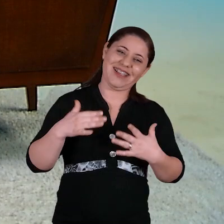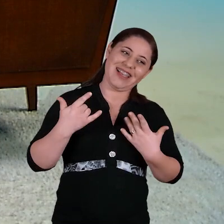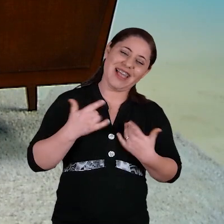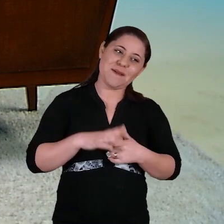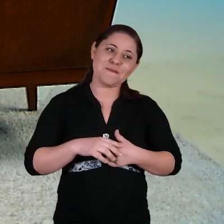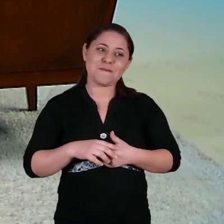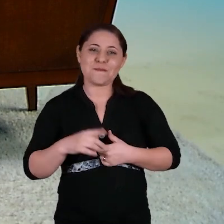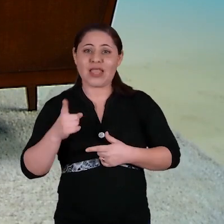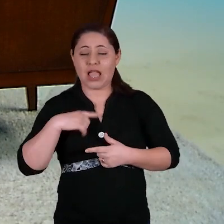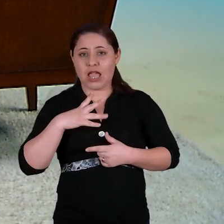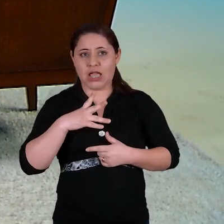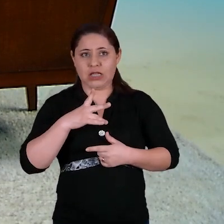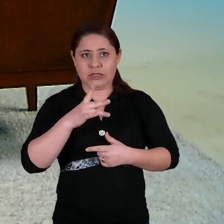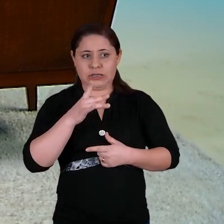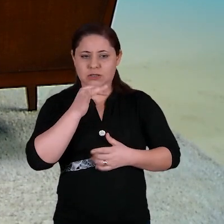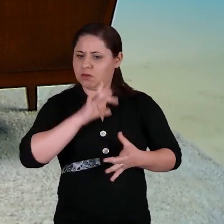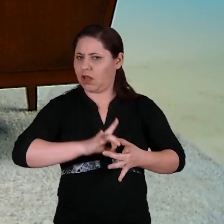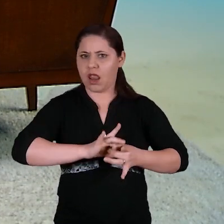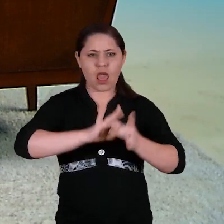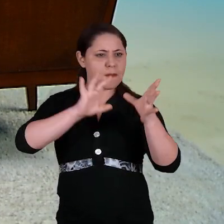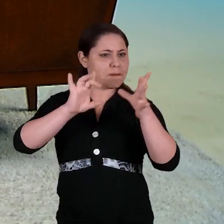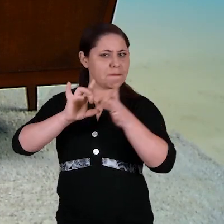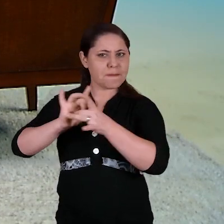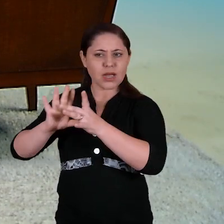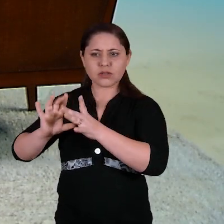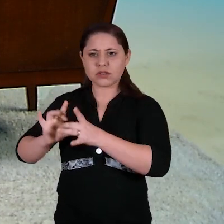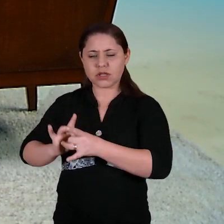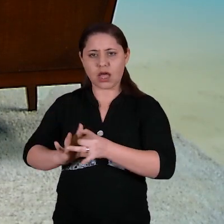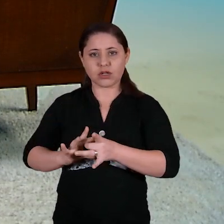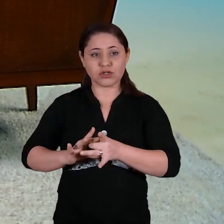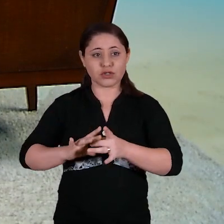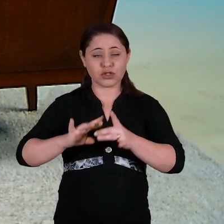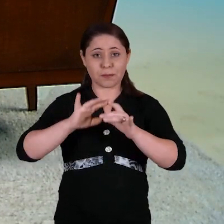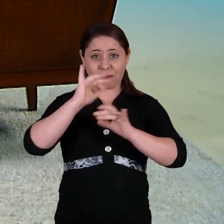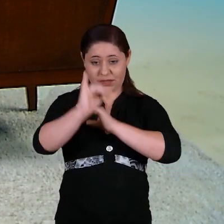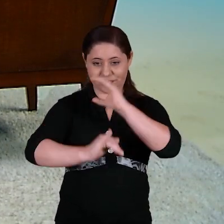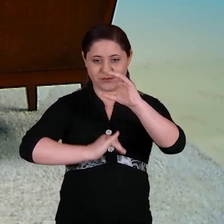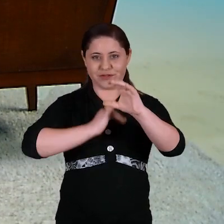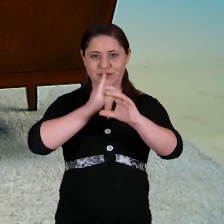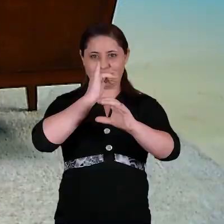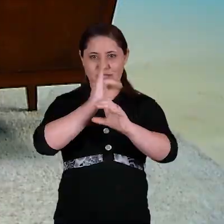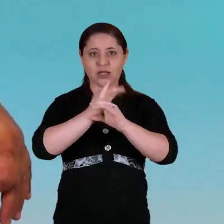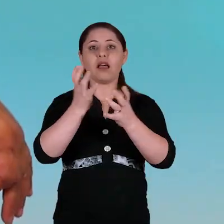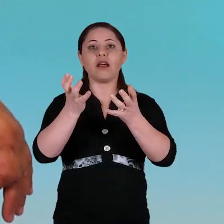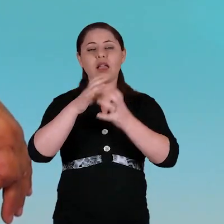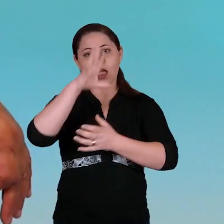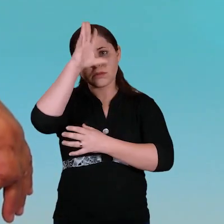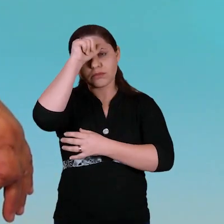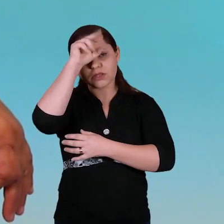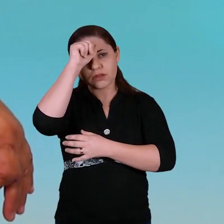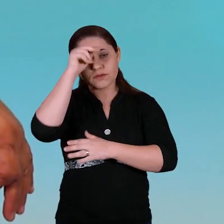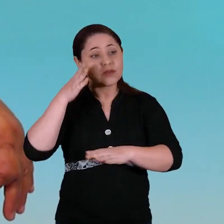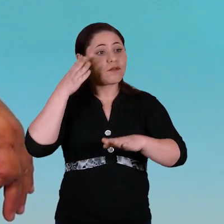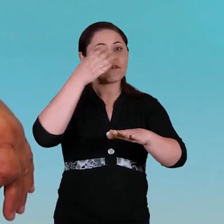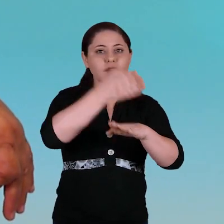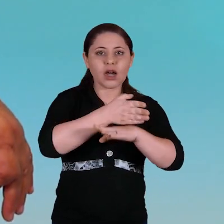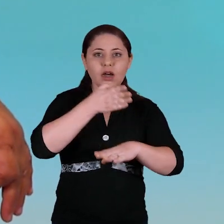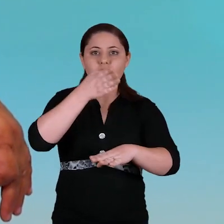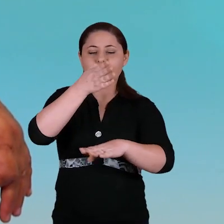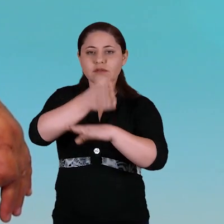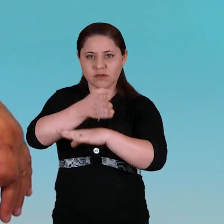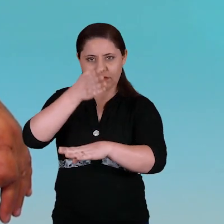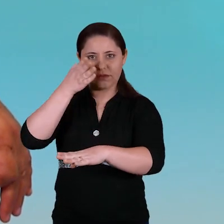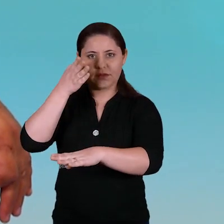Com muita autonomia, com muita liberdade. A informática está aí, eles querem aprender. Você vai nessas